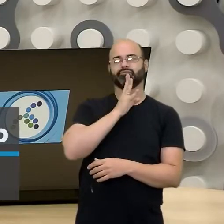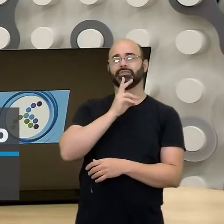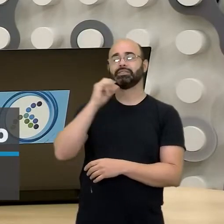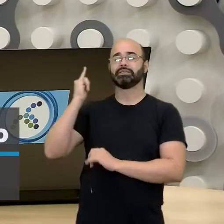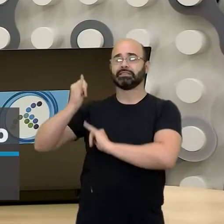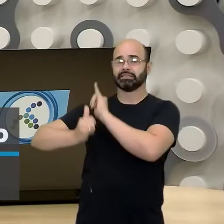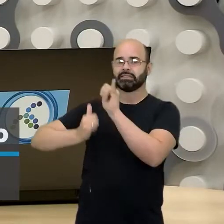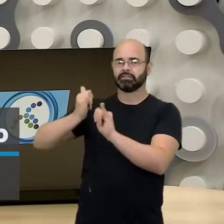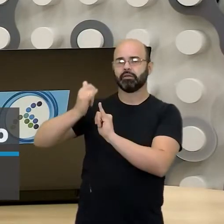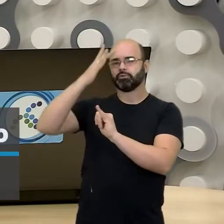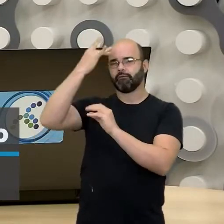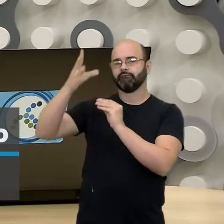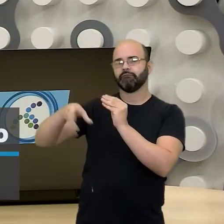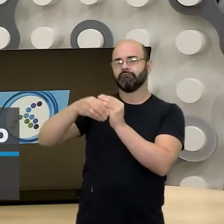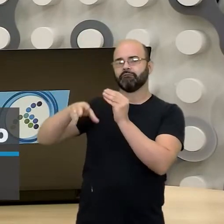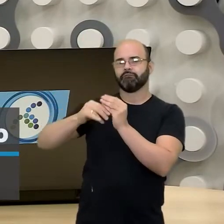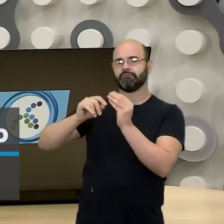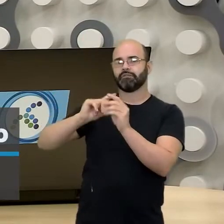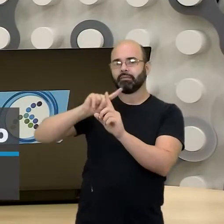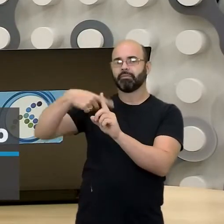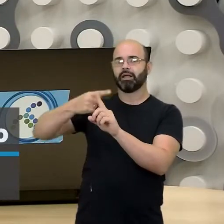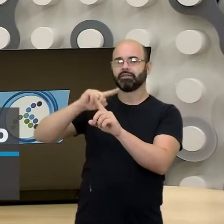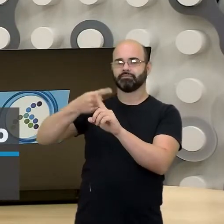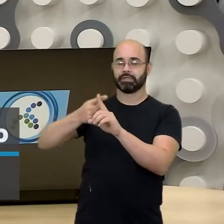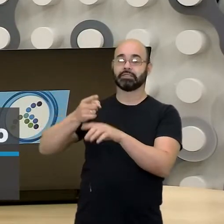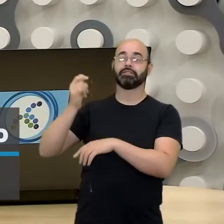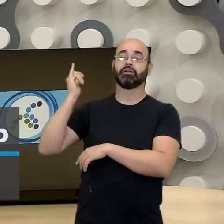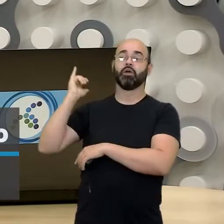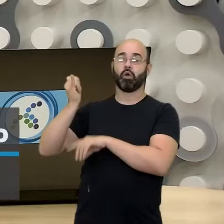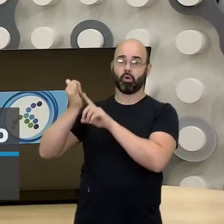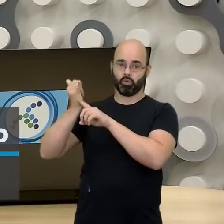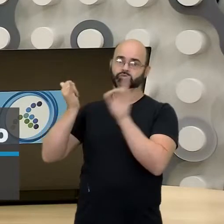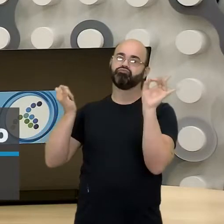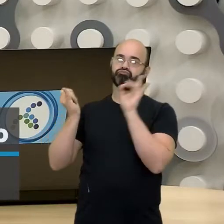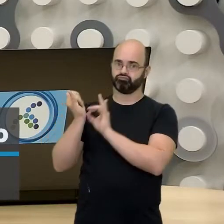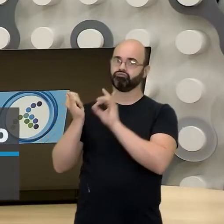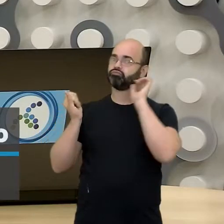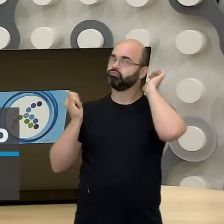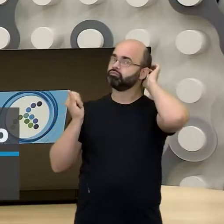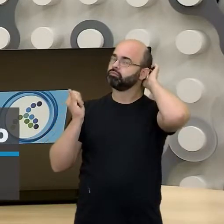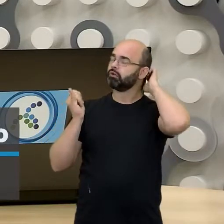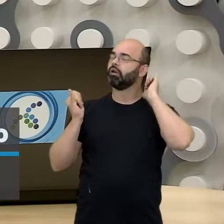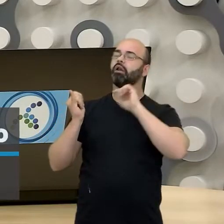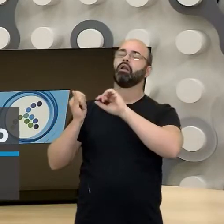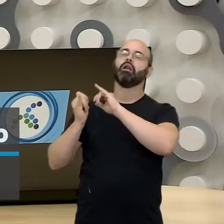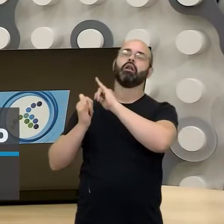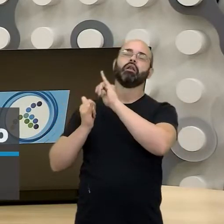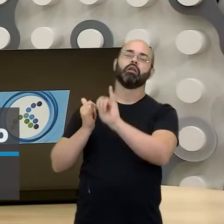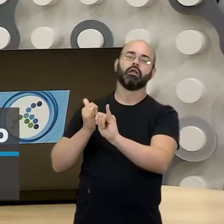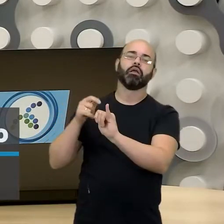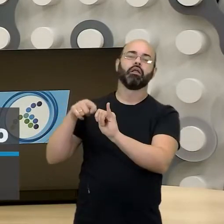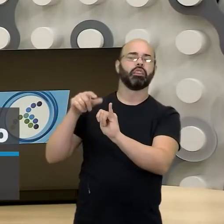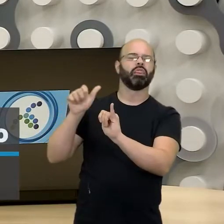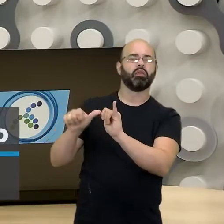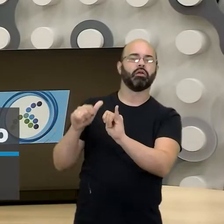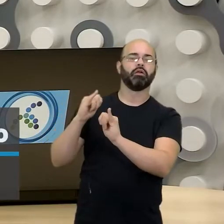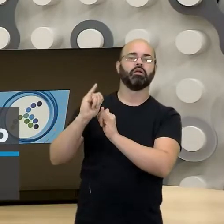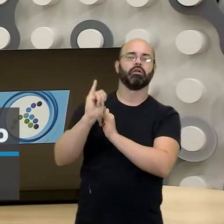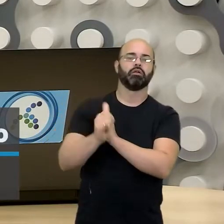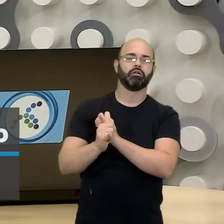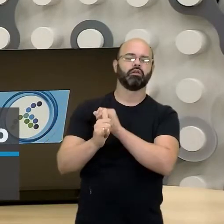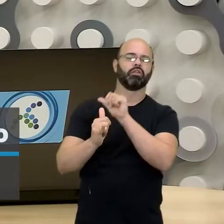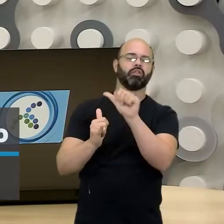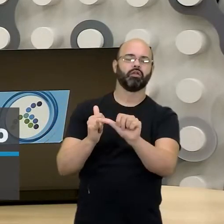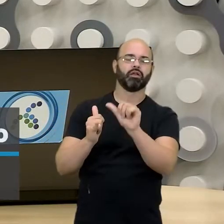Né? Então, às vezes os mitos vão sendo transformados ali, né? É original? Não, nunca é original, porque o original a gente não sabe